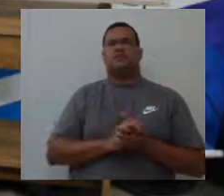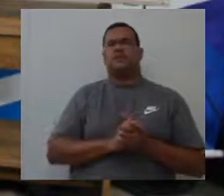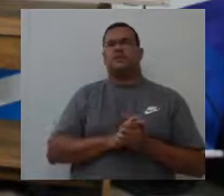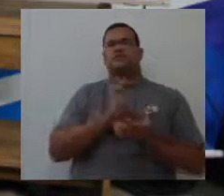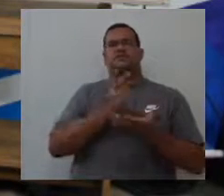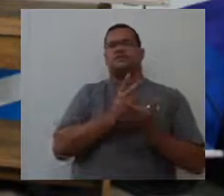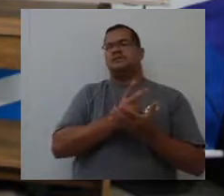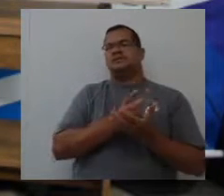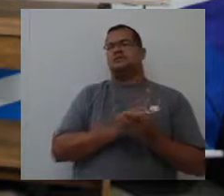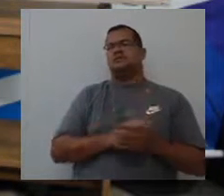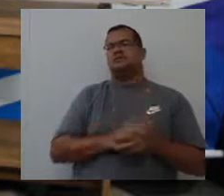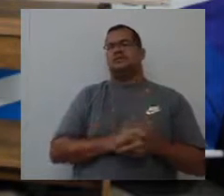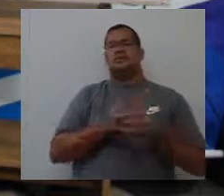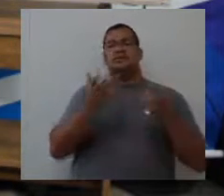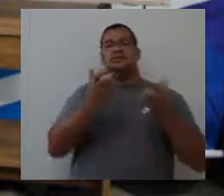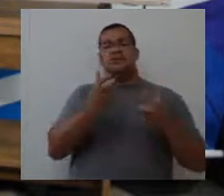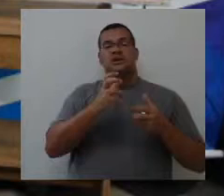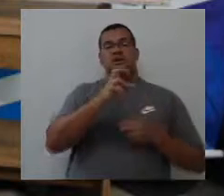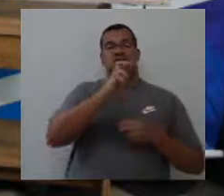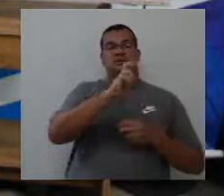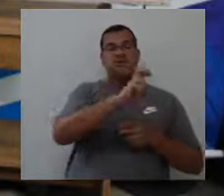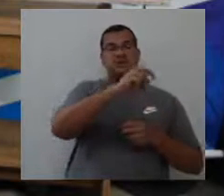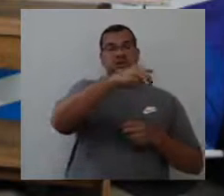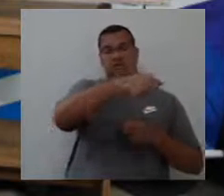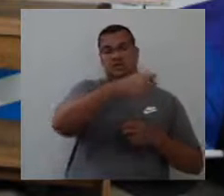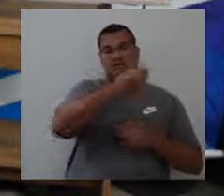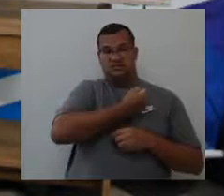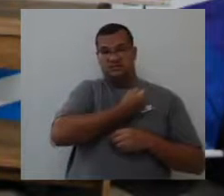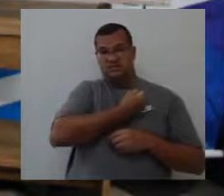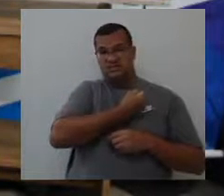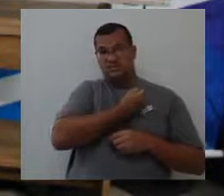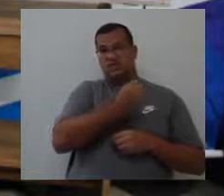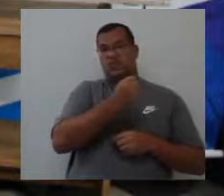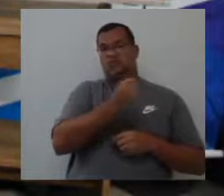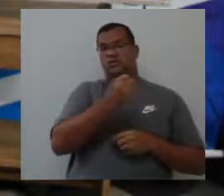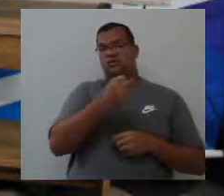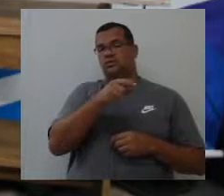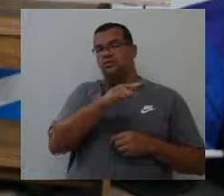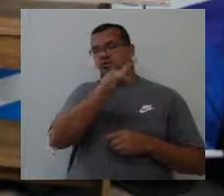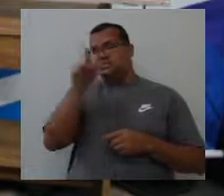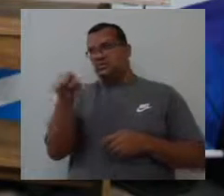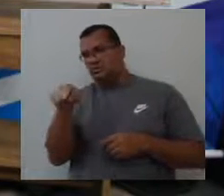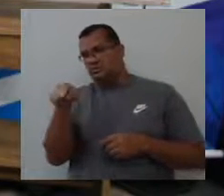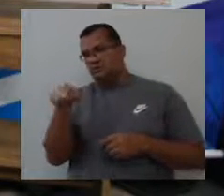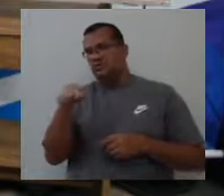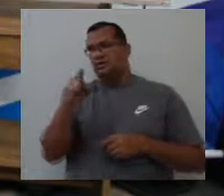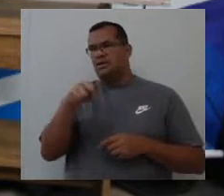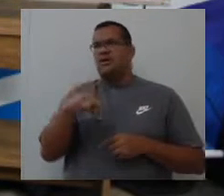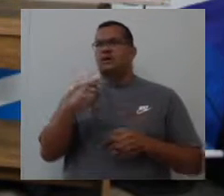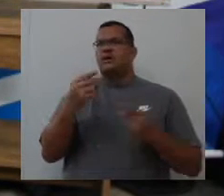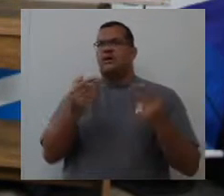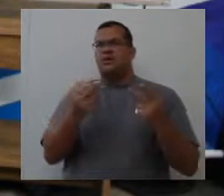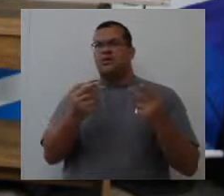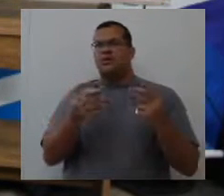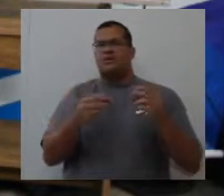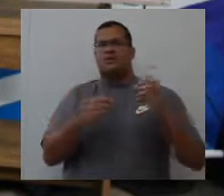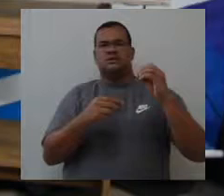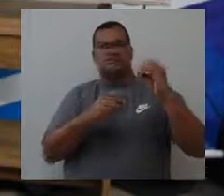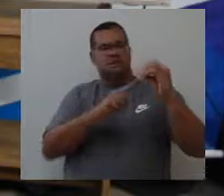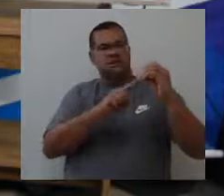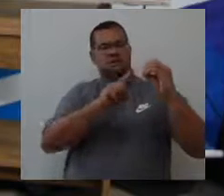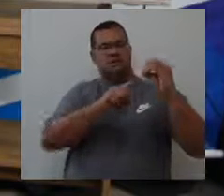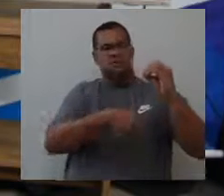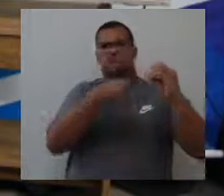Sempre assim, ó. Se eu quero 57% de um número, então 57% do número é o mesmo que multiplicar esse